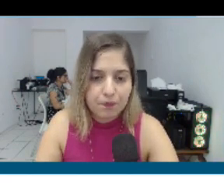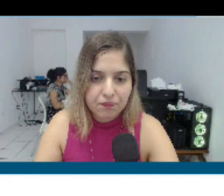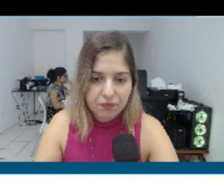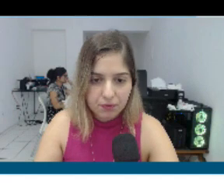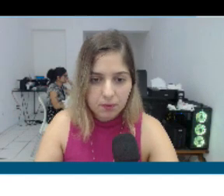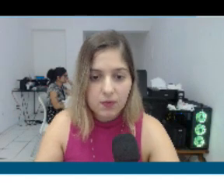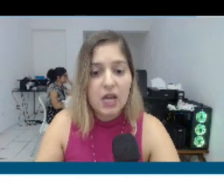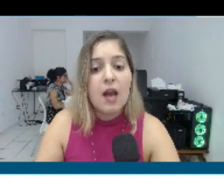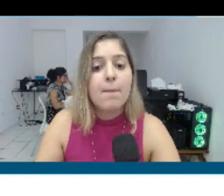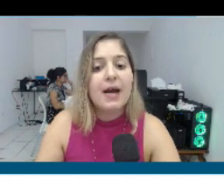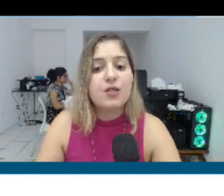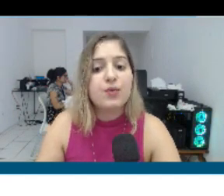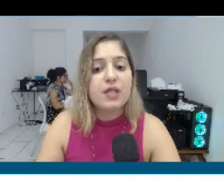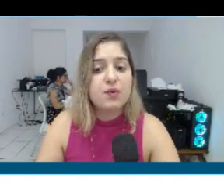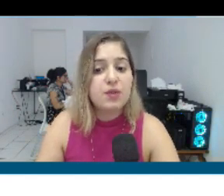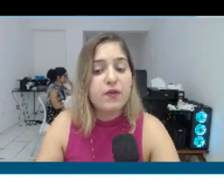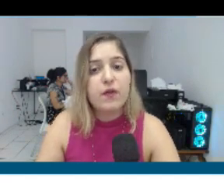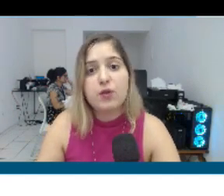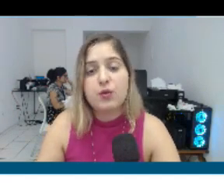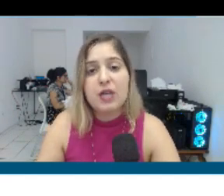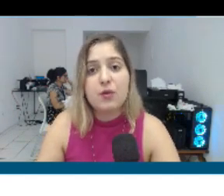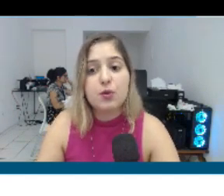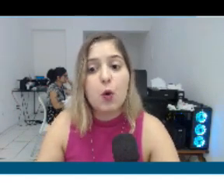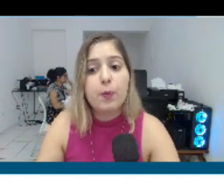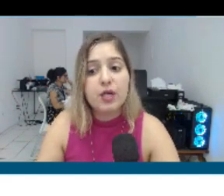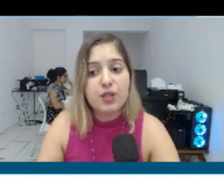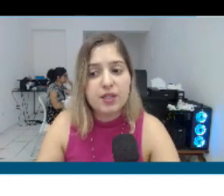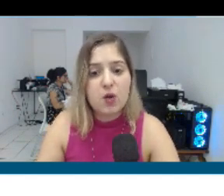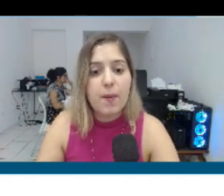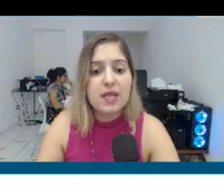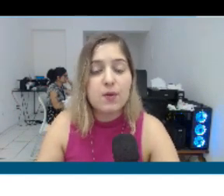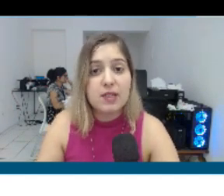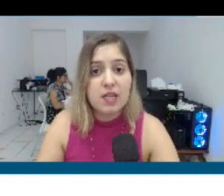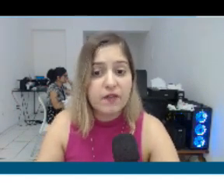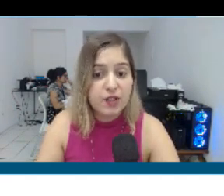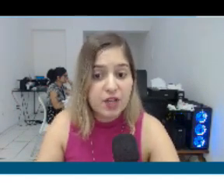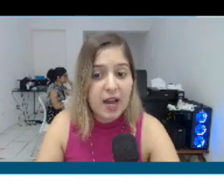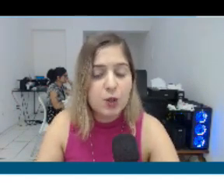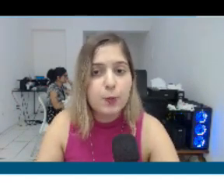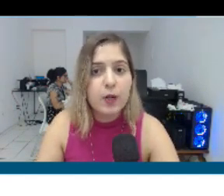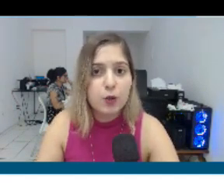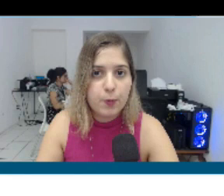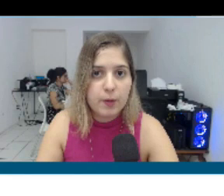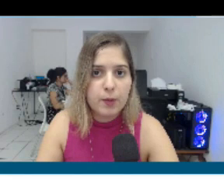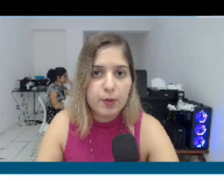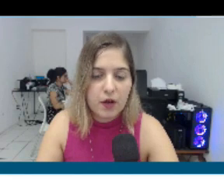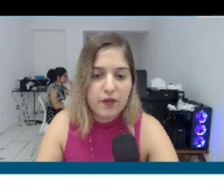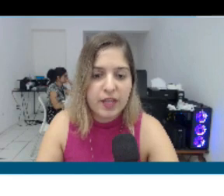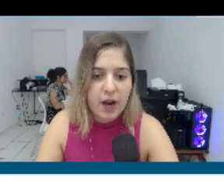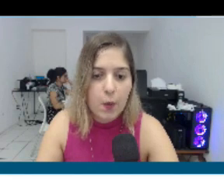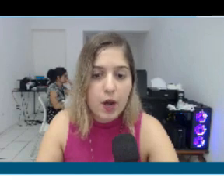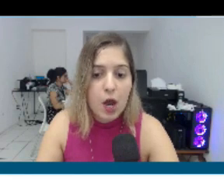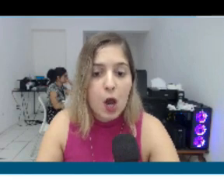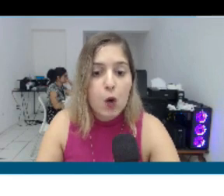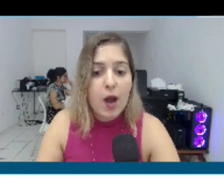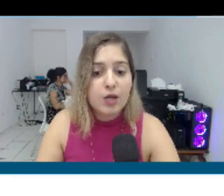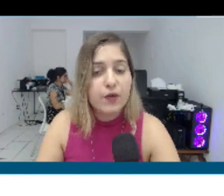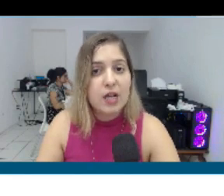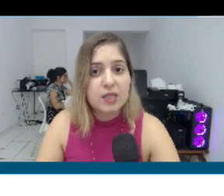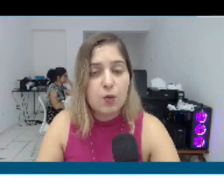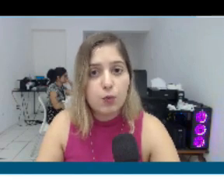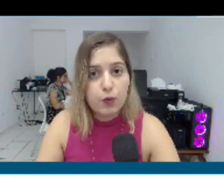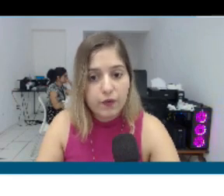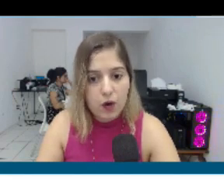1951. Mais de 200 envolvidos nos atos golpistas começam a ser investigados pelo Supremo Tribunal Federal. Com